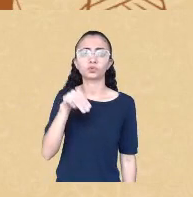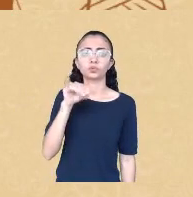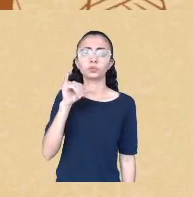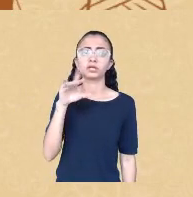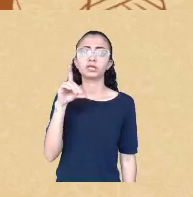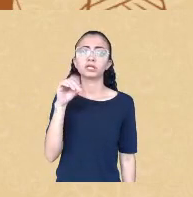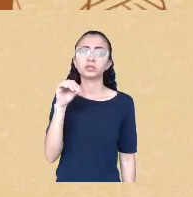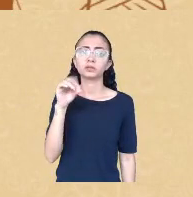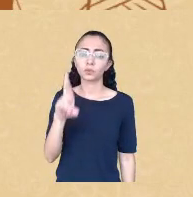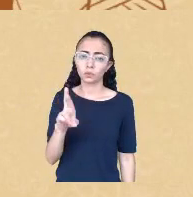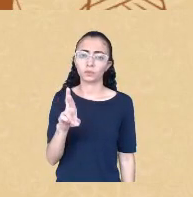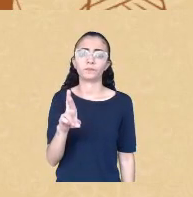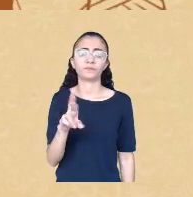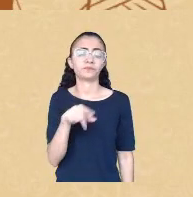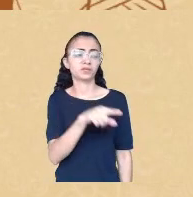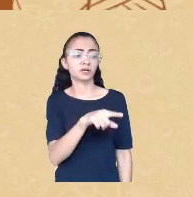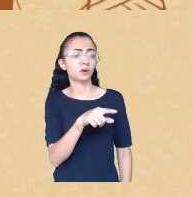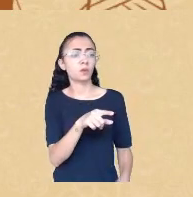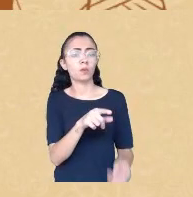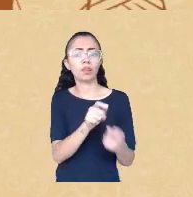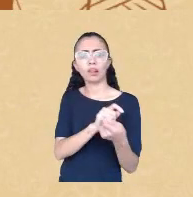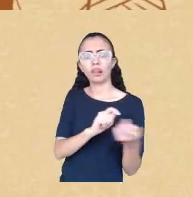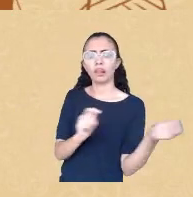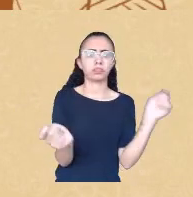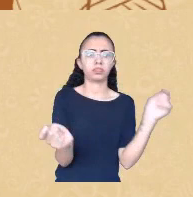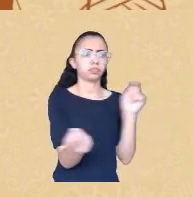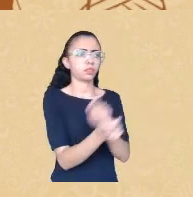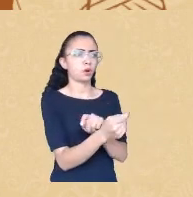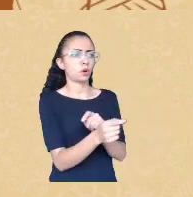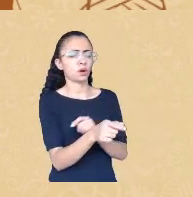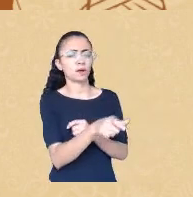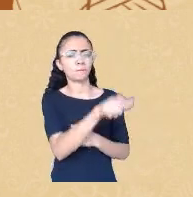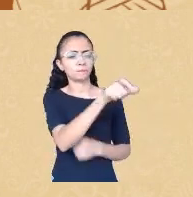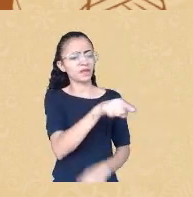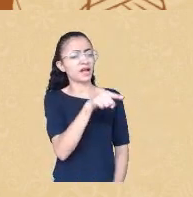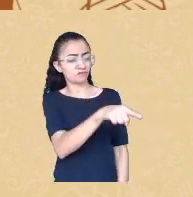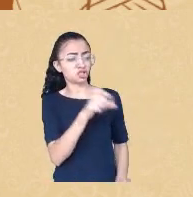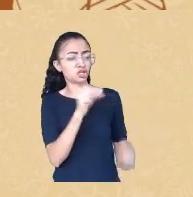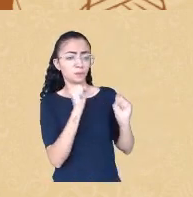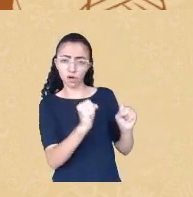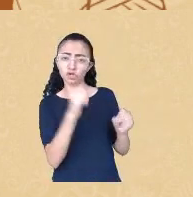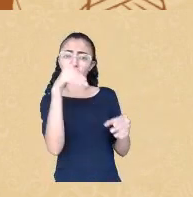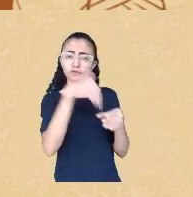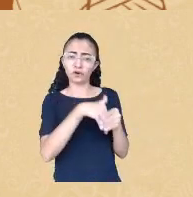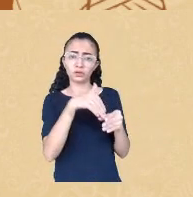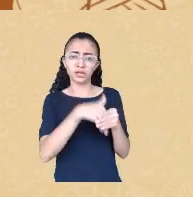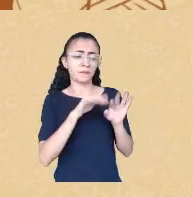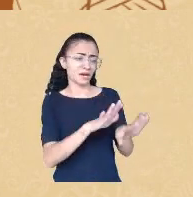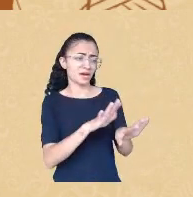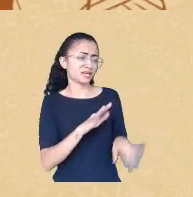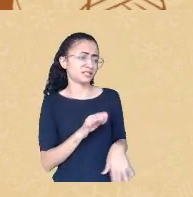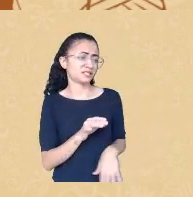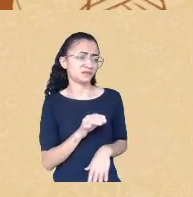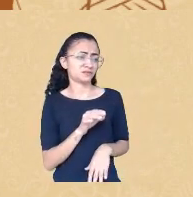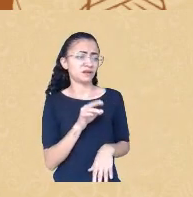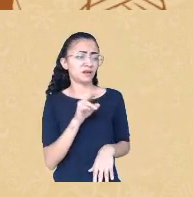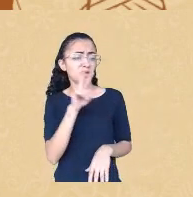é visto como alguém que vota, mas você é visto como um consumidor, não como uma pessoa plena de